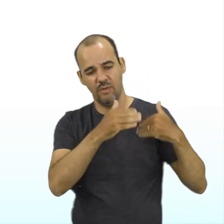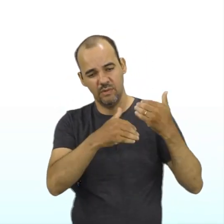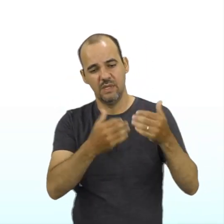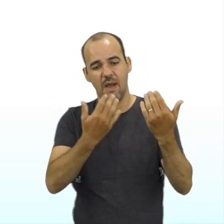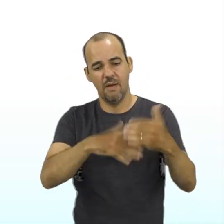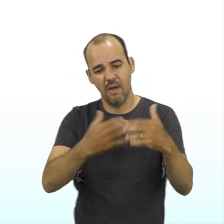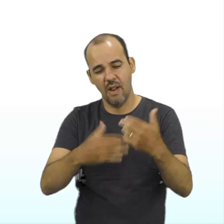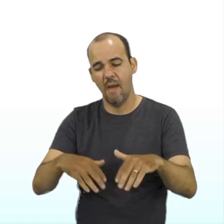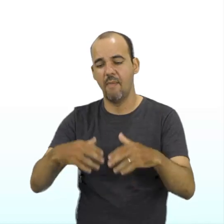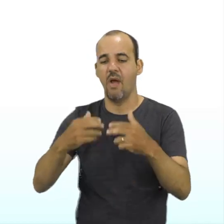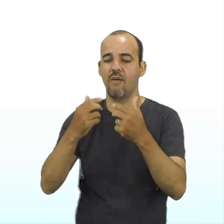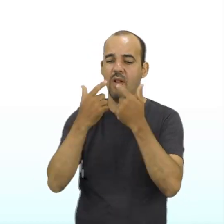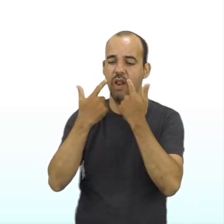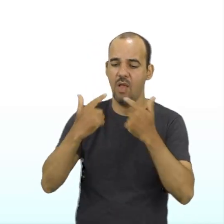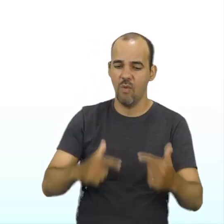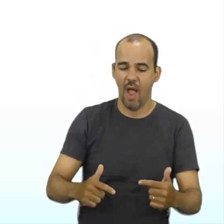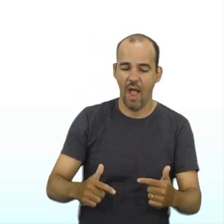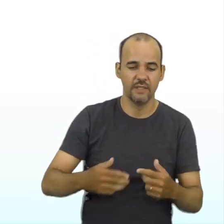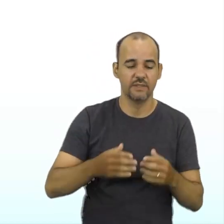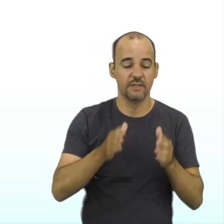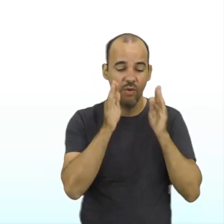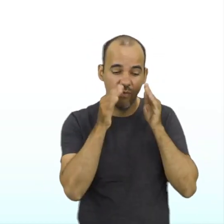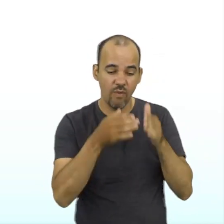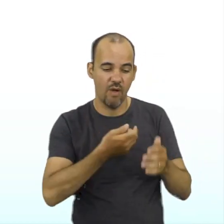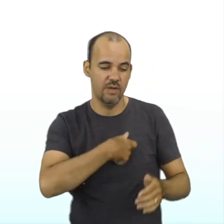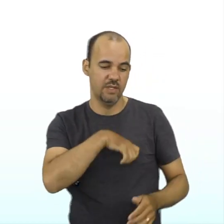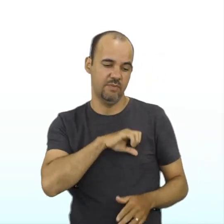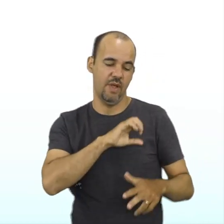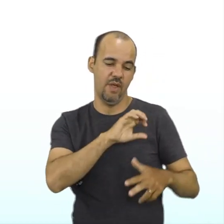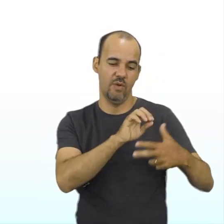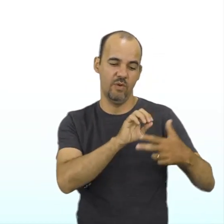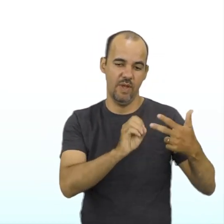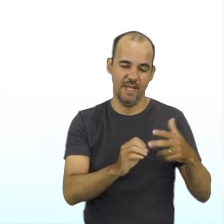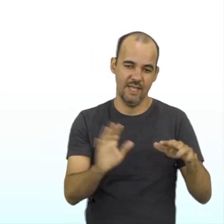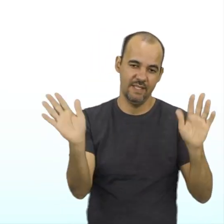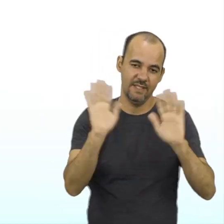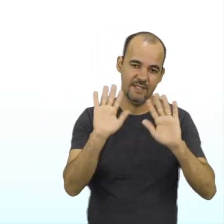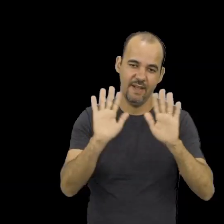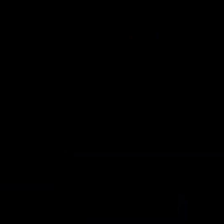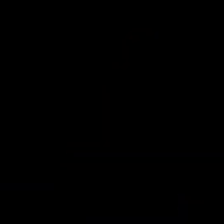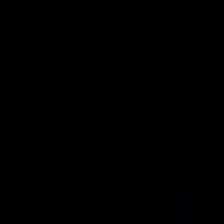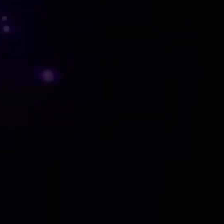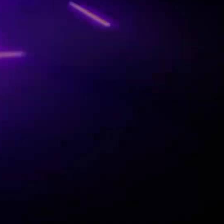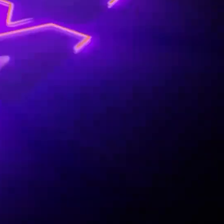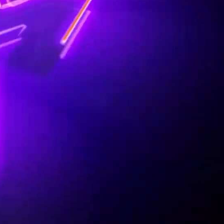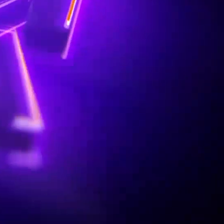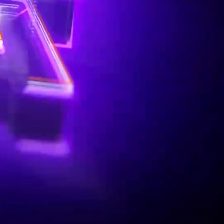provas de linguagem, especificamente de espanhol do Enem, tá? Tchau!